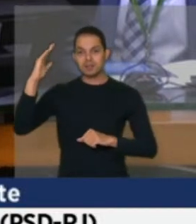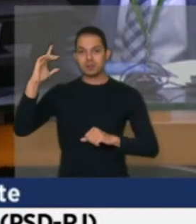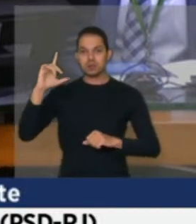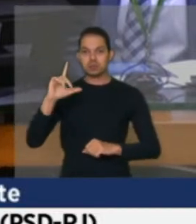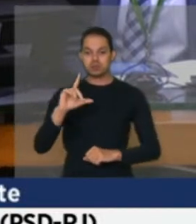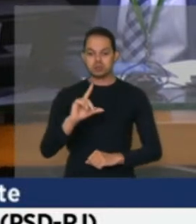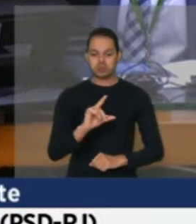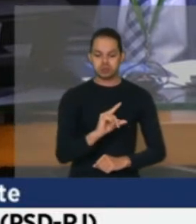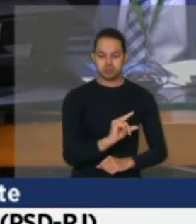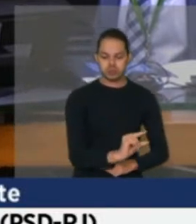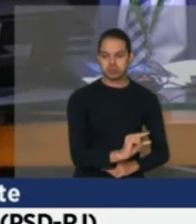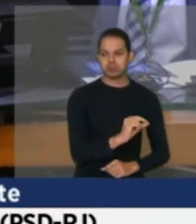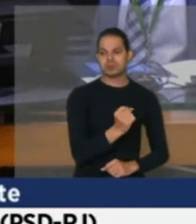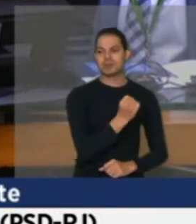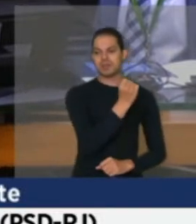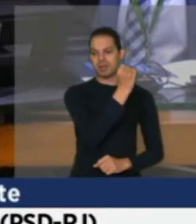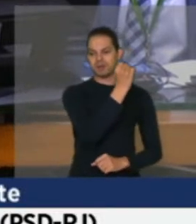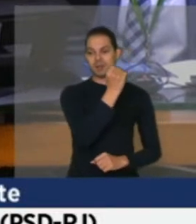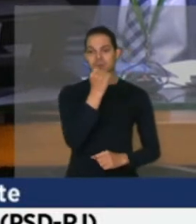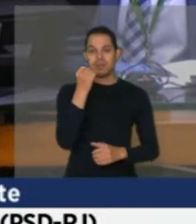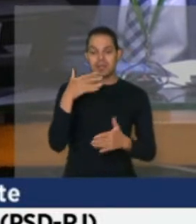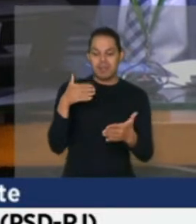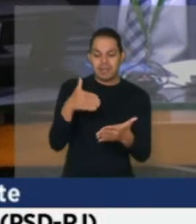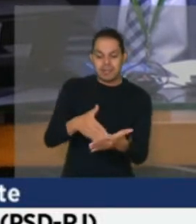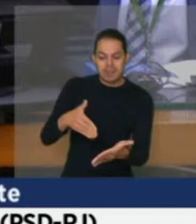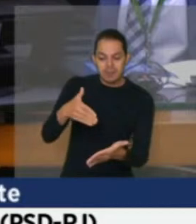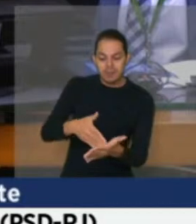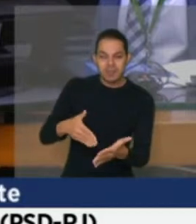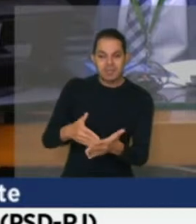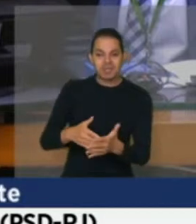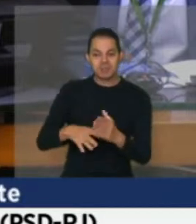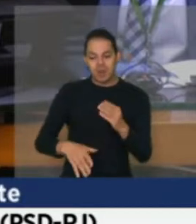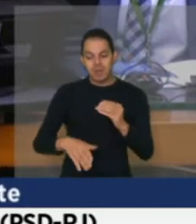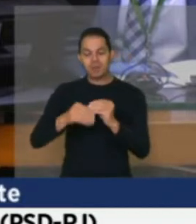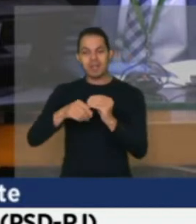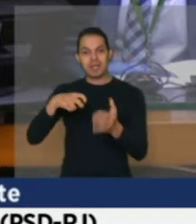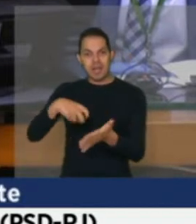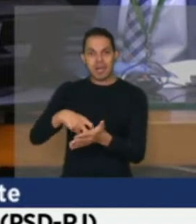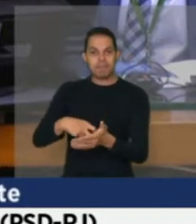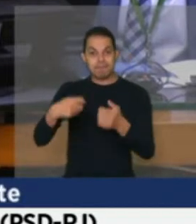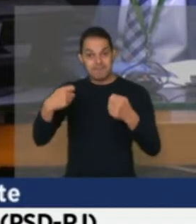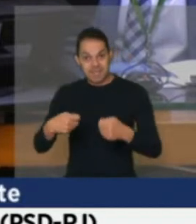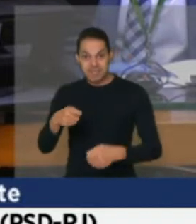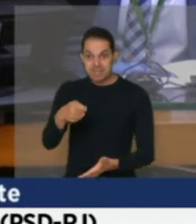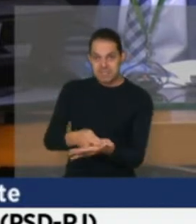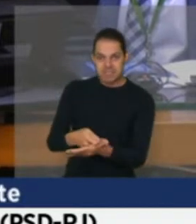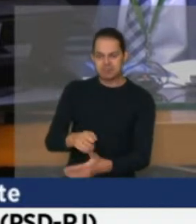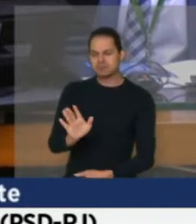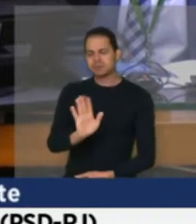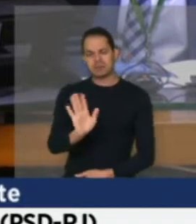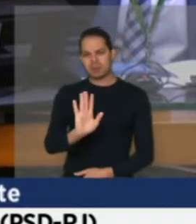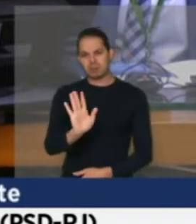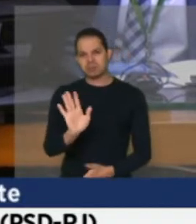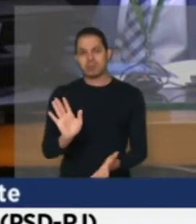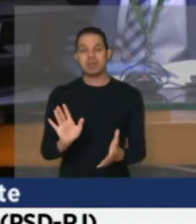Então, não há essa limitação de que a emenda tem que ser uma punição menos grave.